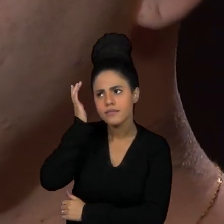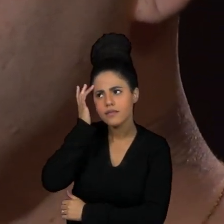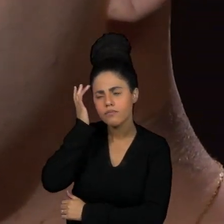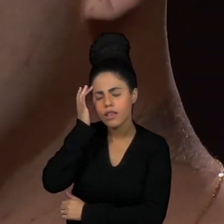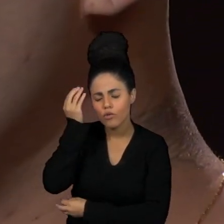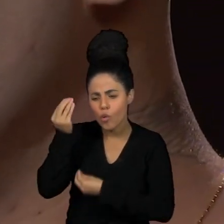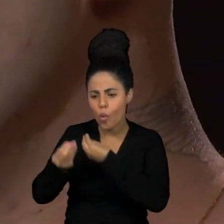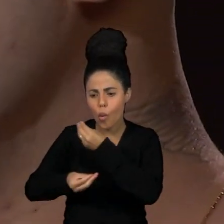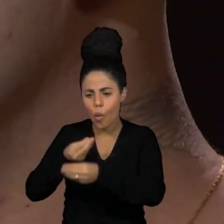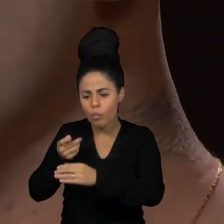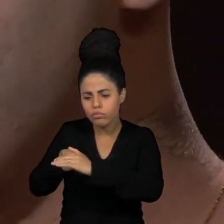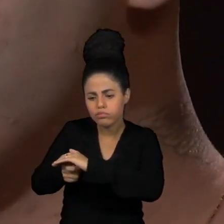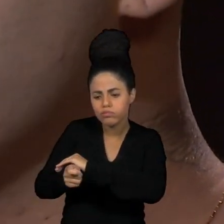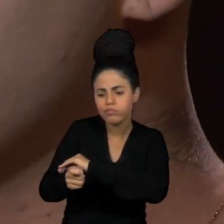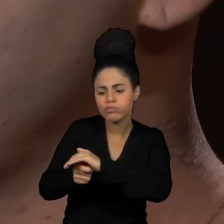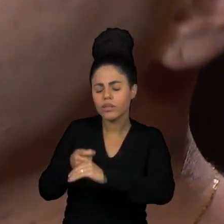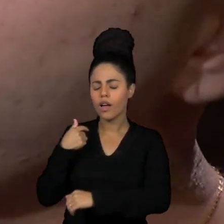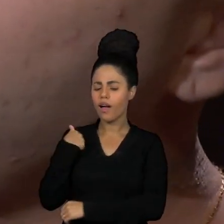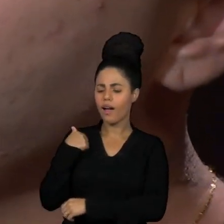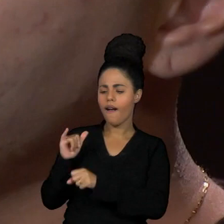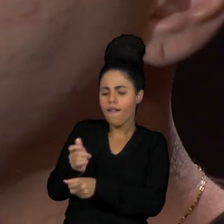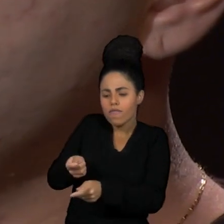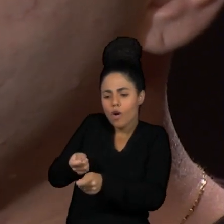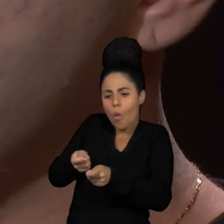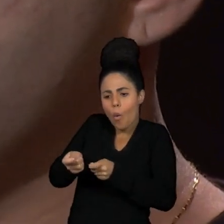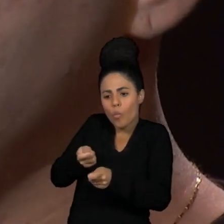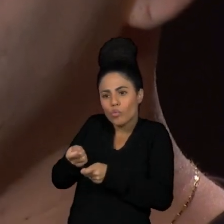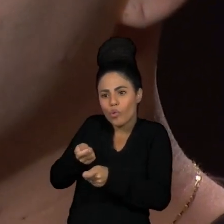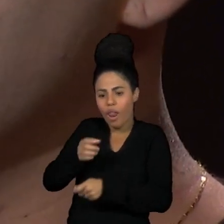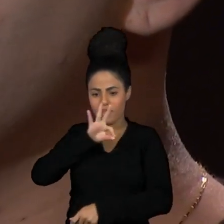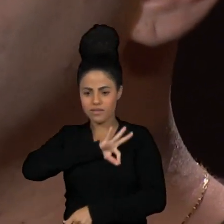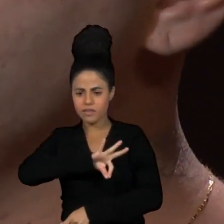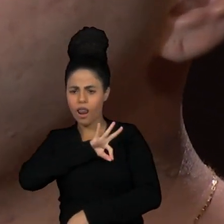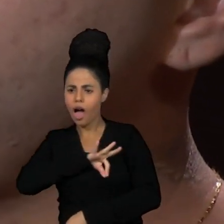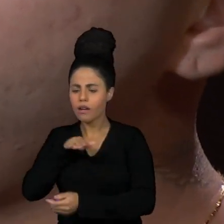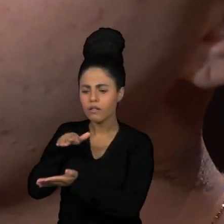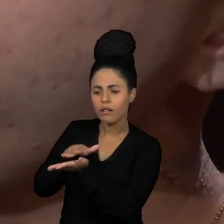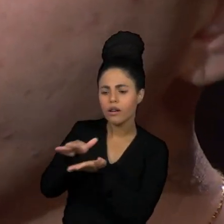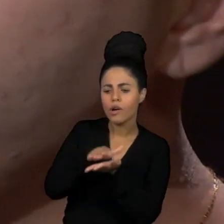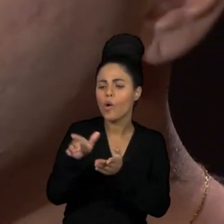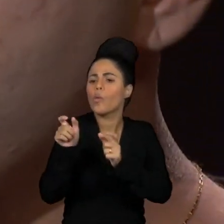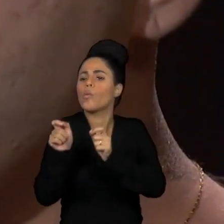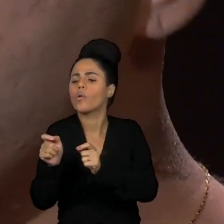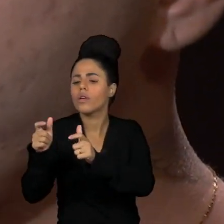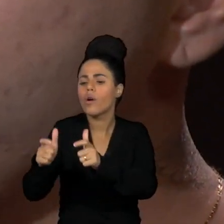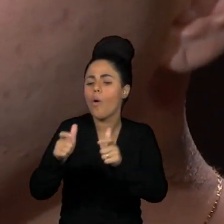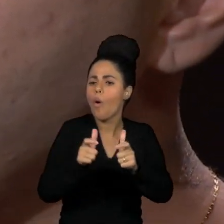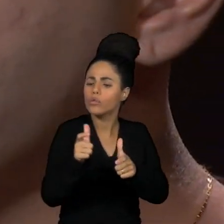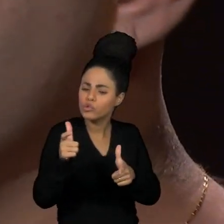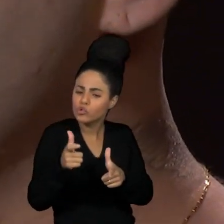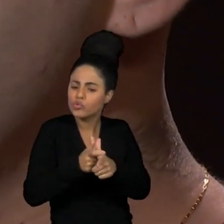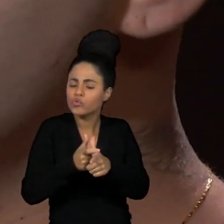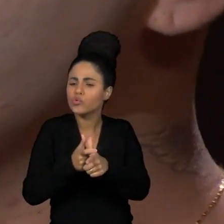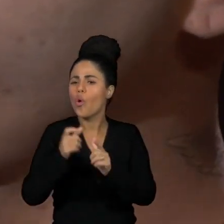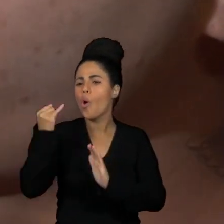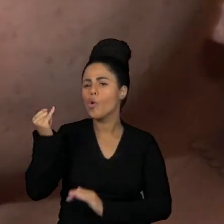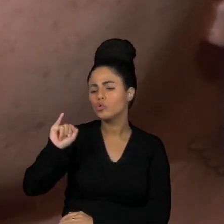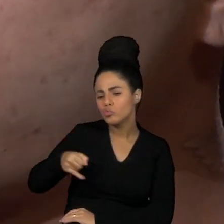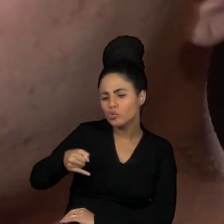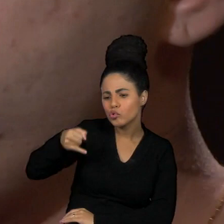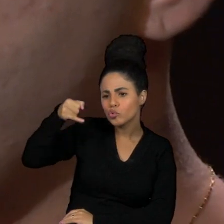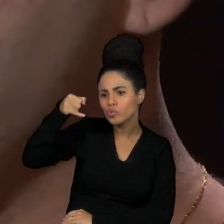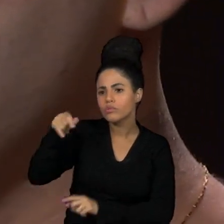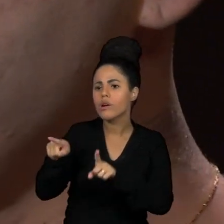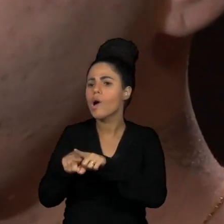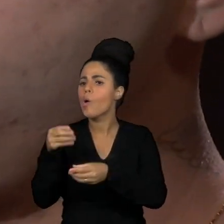saber lidar com o dinheiro dela, com o salário dela. Então, saber com o que está gastando, se aquela dívida, os juros é abusivo, como renegociar